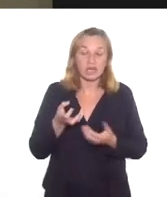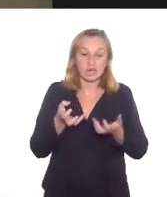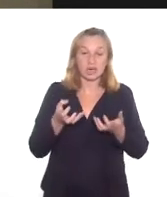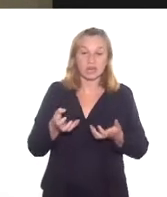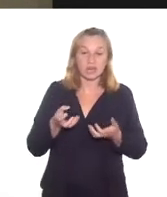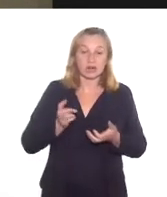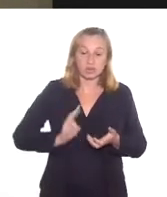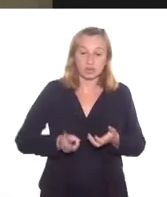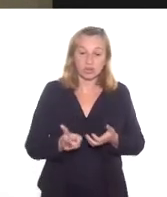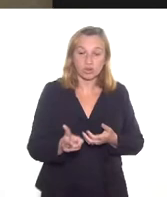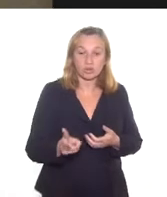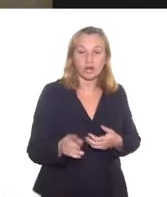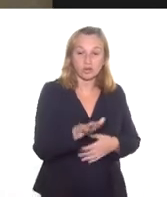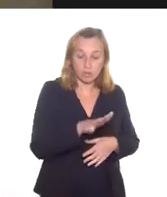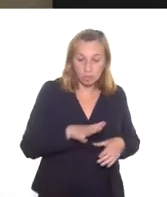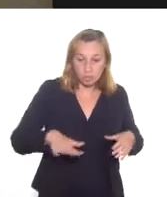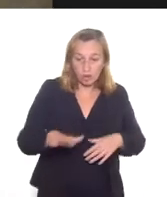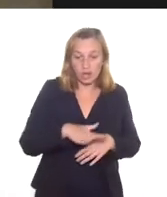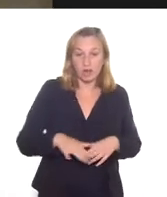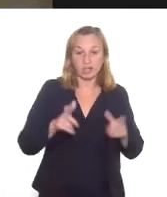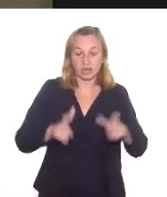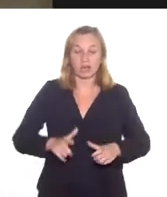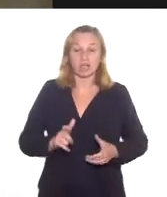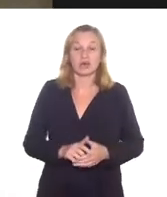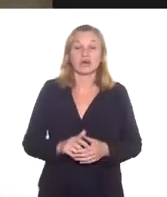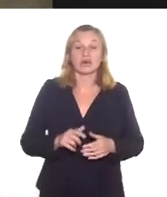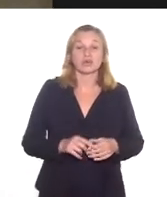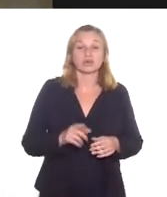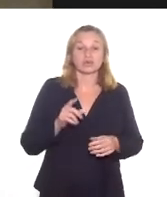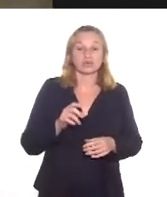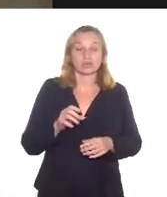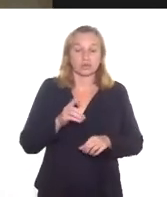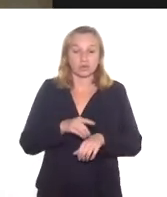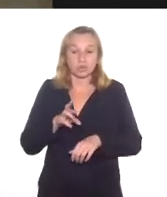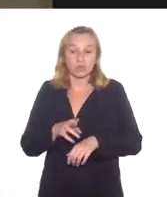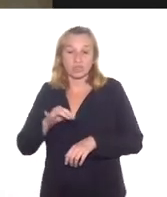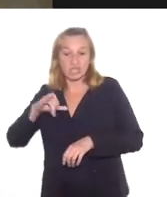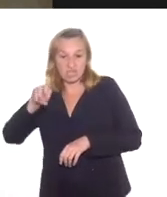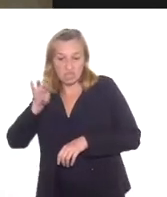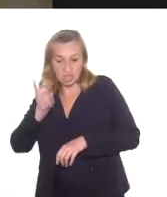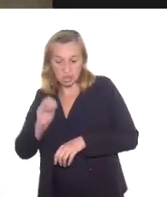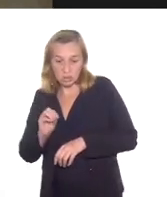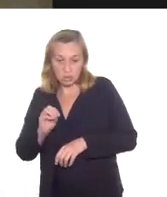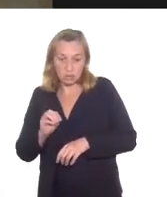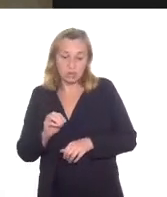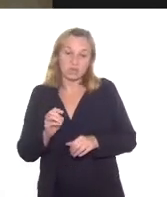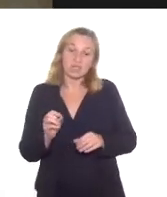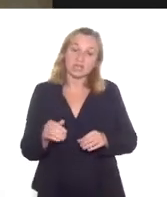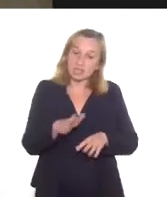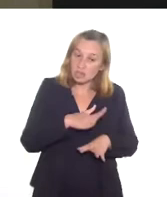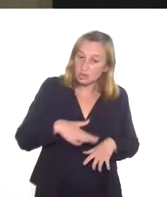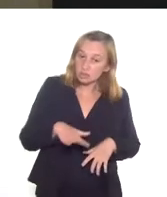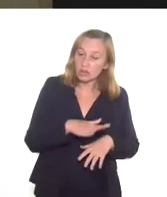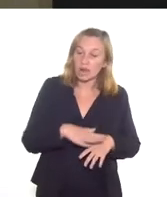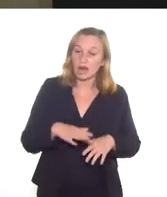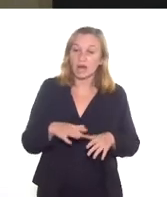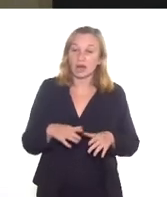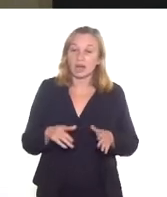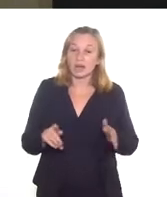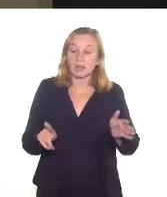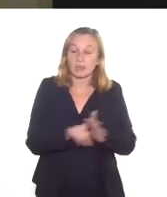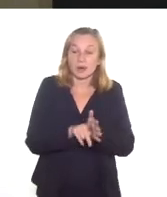né? O doutor Cícero Pena faz com que esse espaço seja um espaço